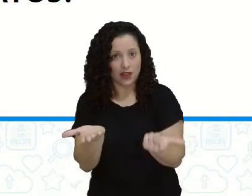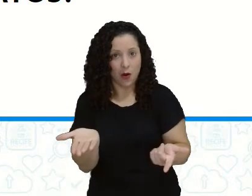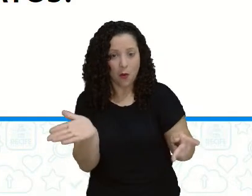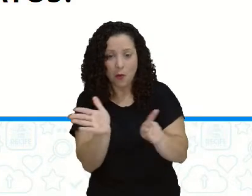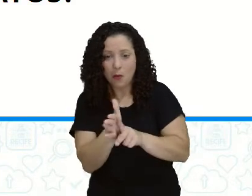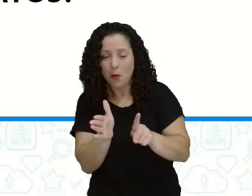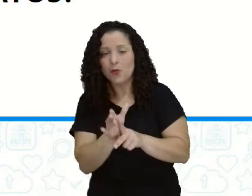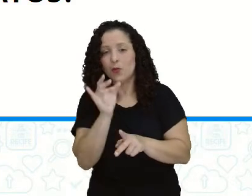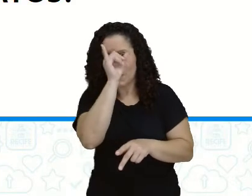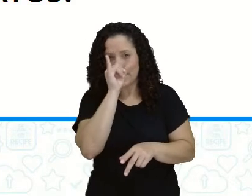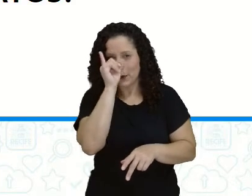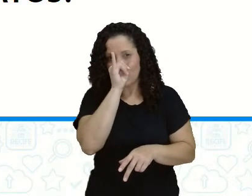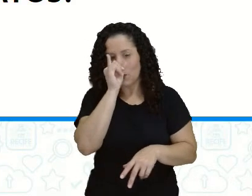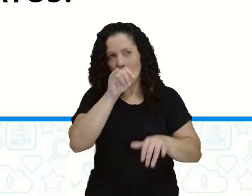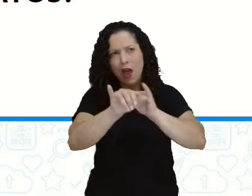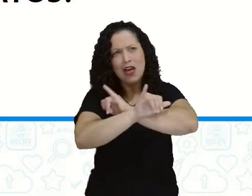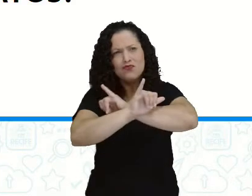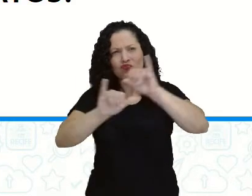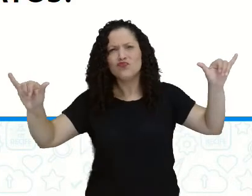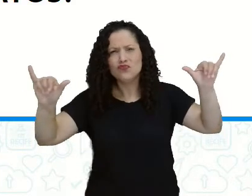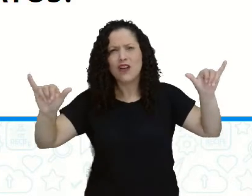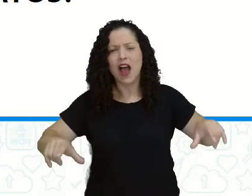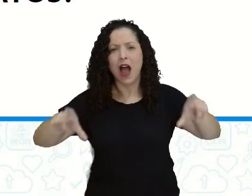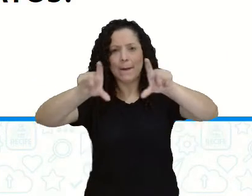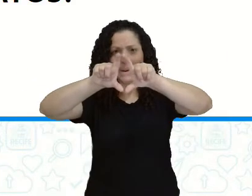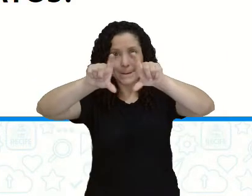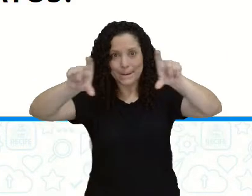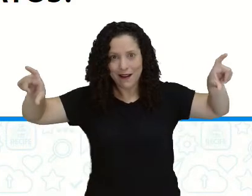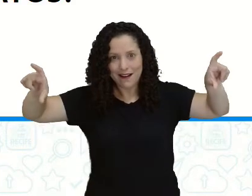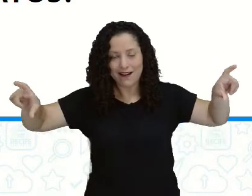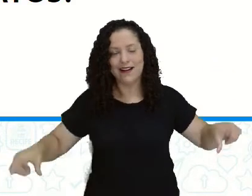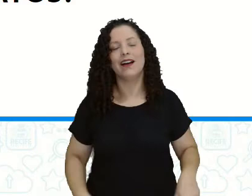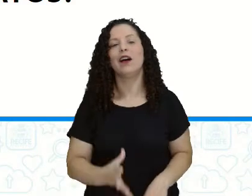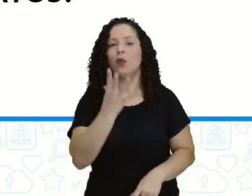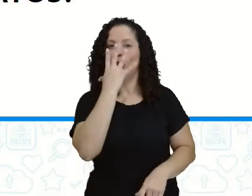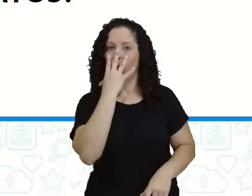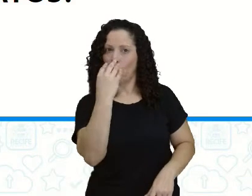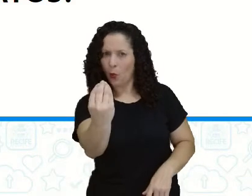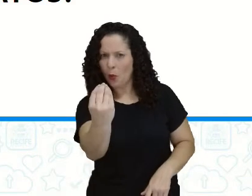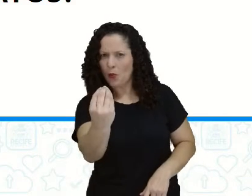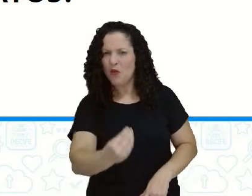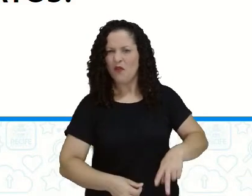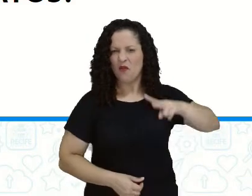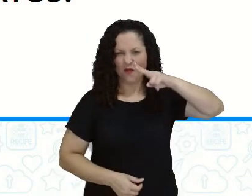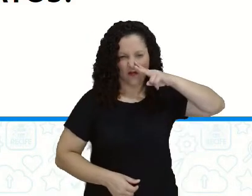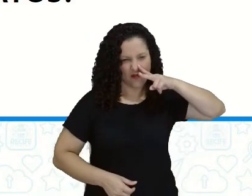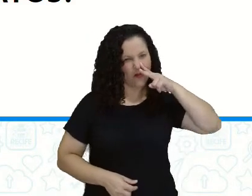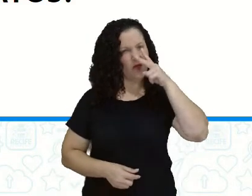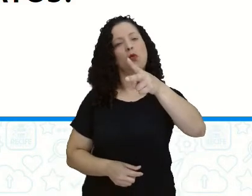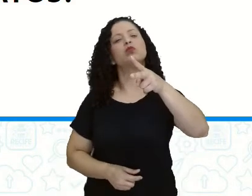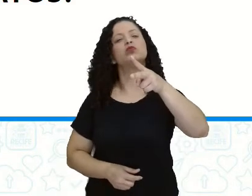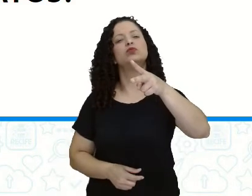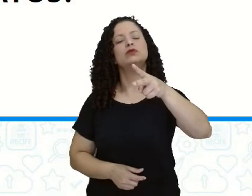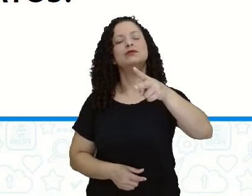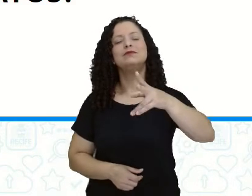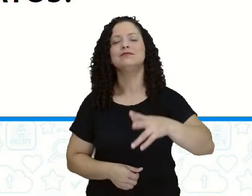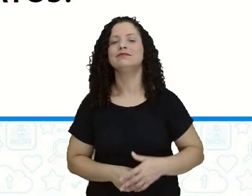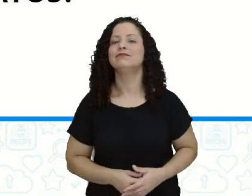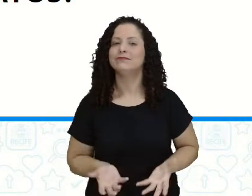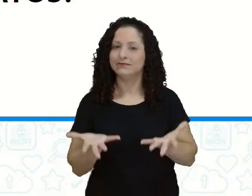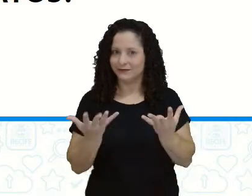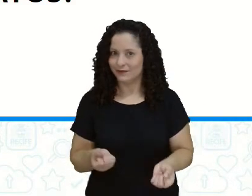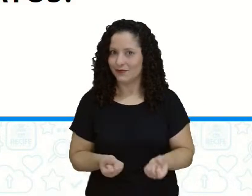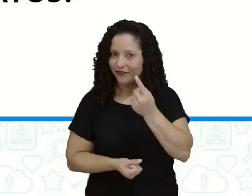o lobo de feroz. Mas será que o lobo realmente é feroz? A gente vai verificar uma